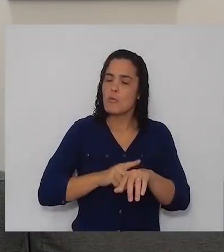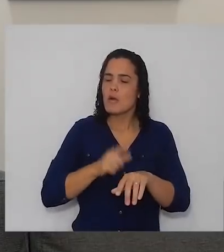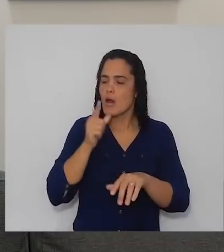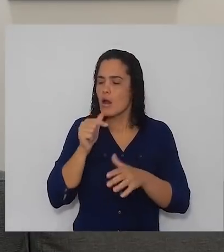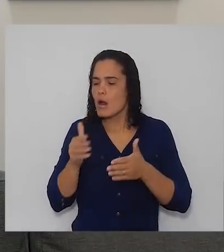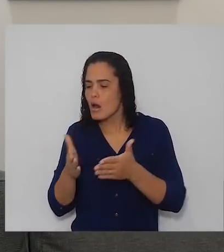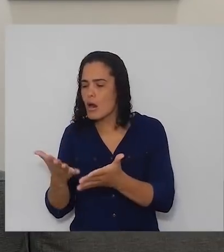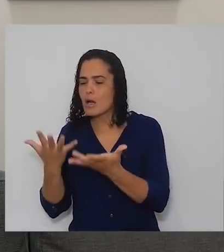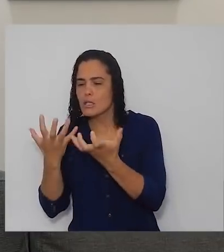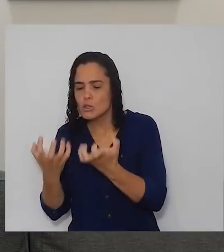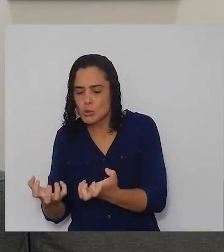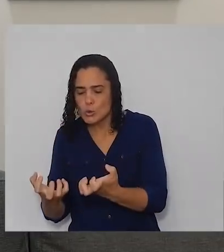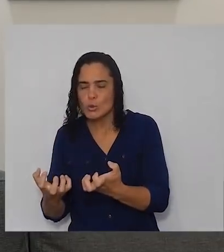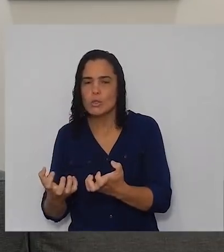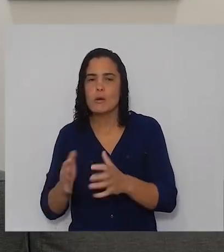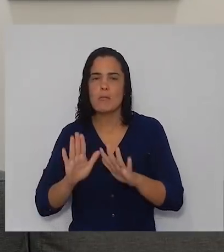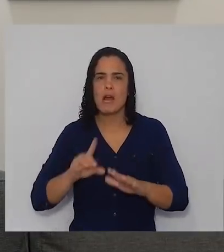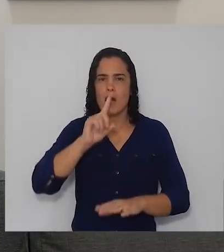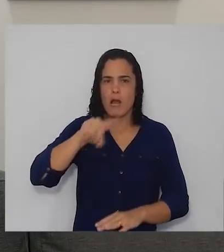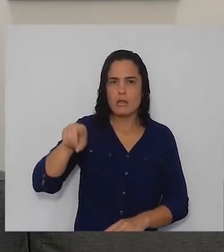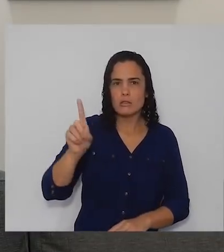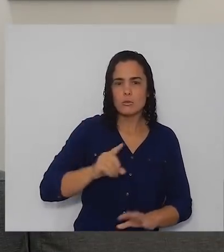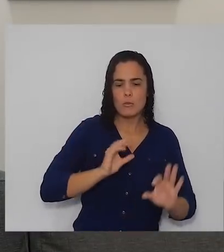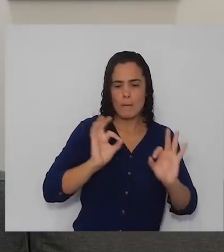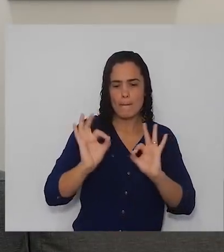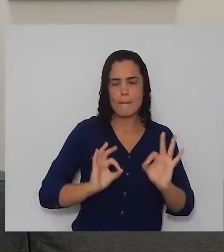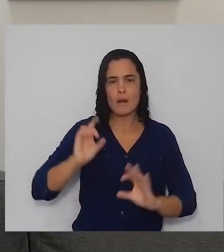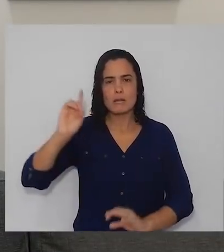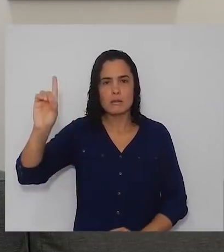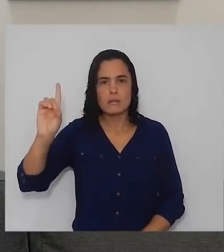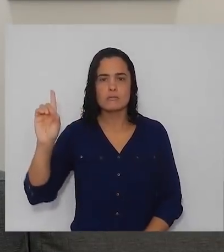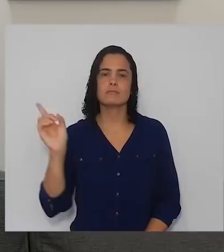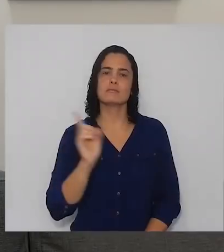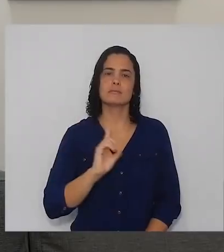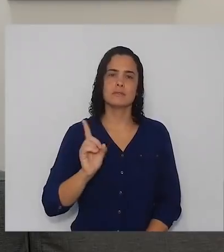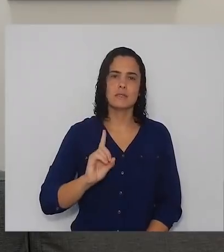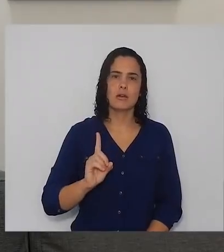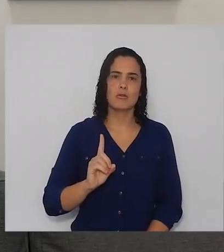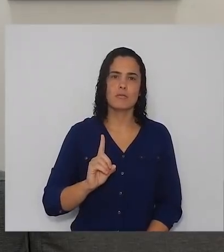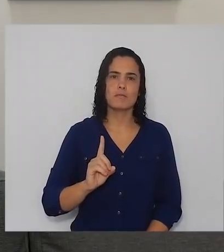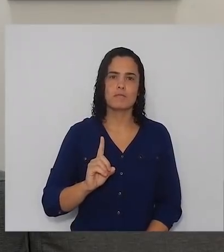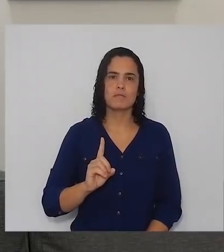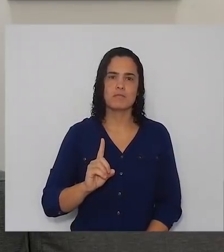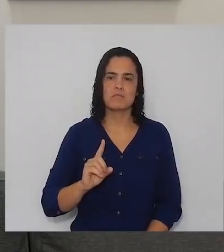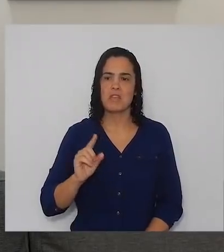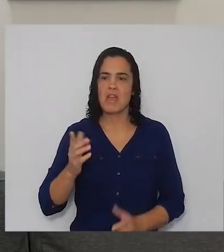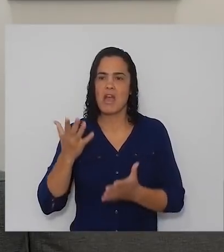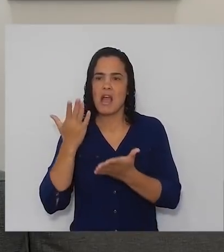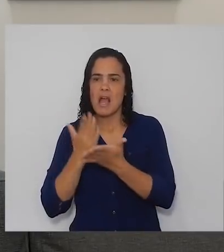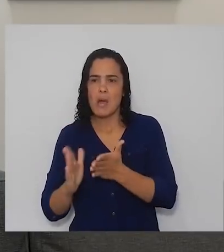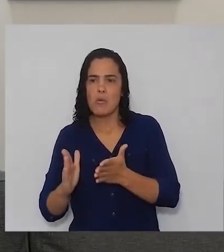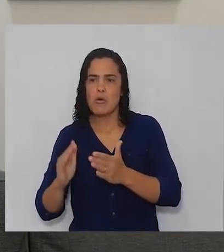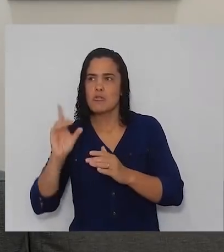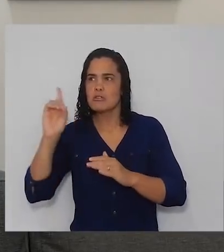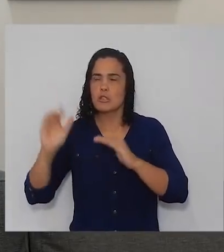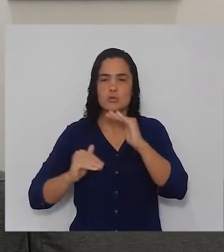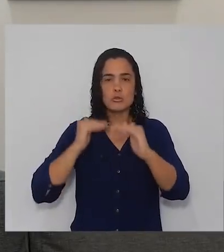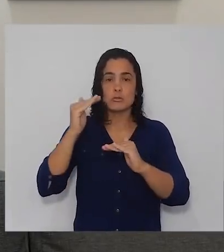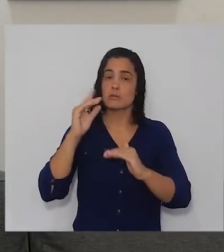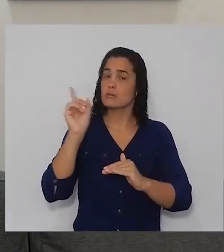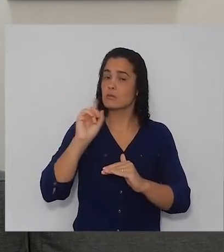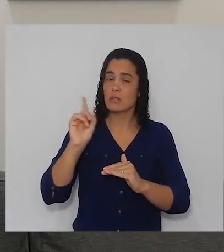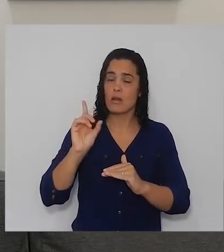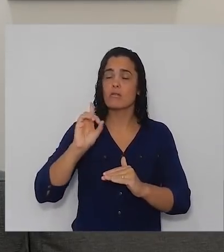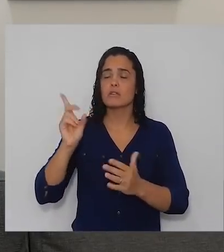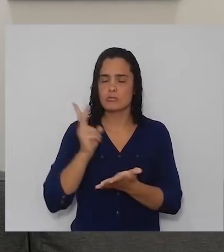O riacho secou-se, mas isso não mudou e não cancelou os planos de Deus. Isso não diminuiu a